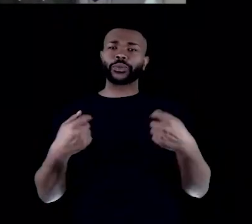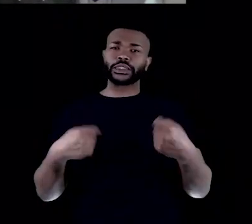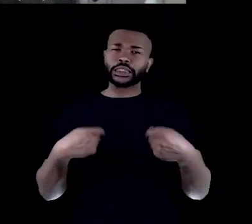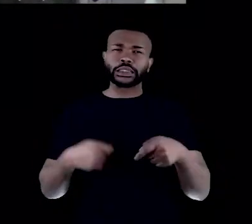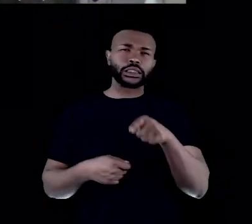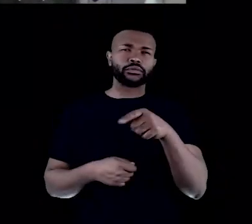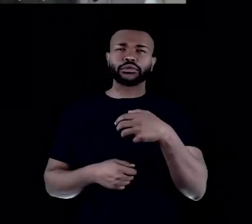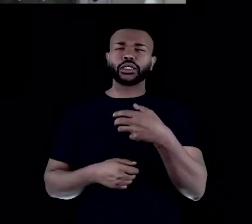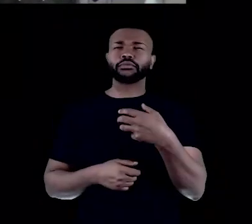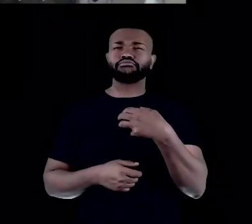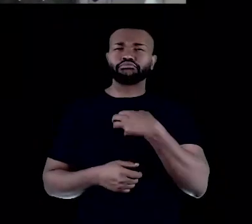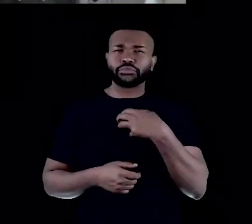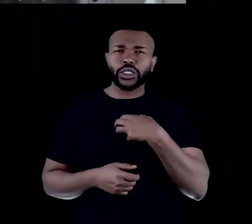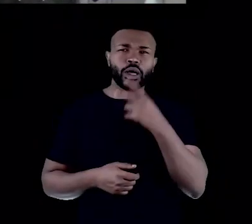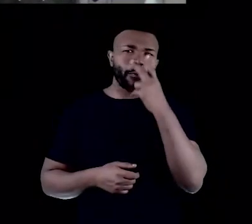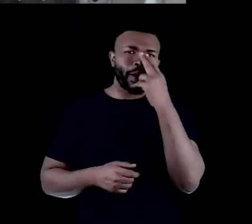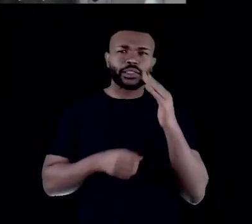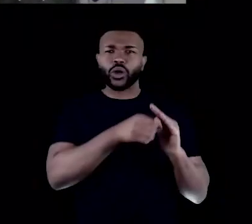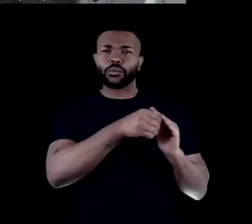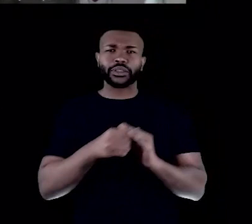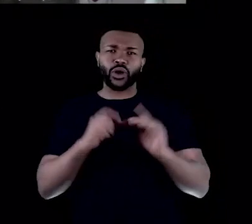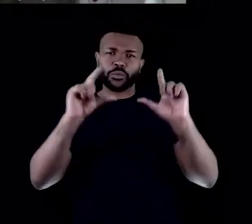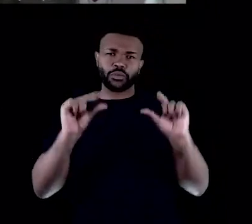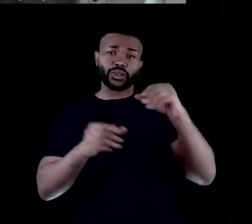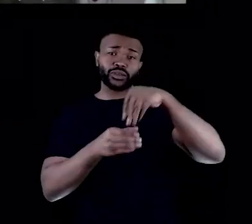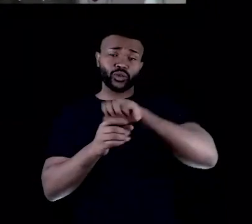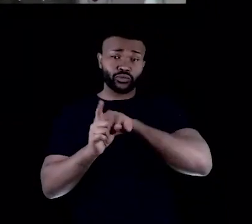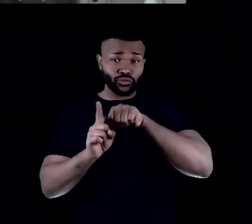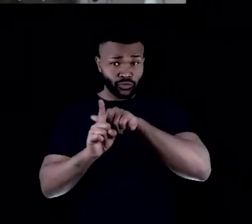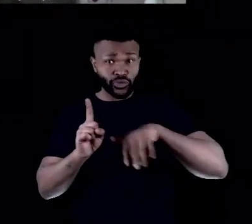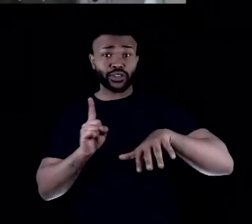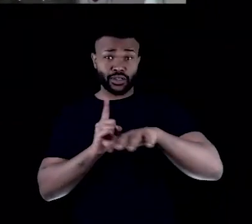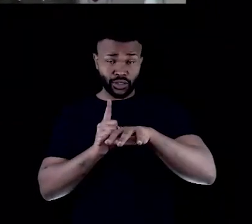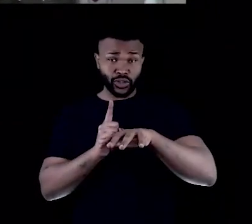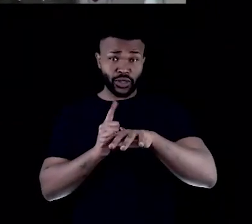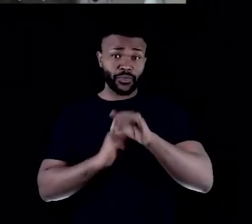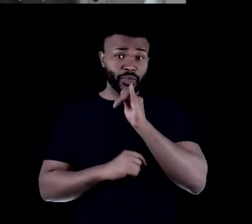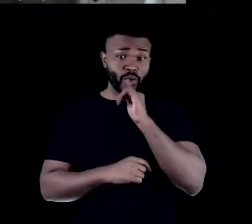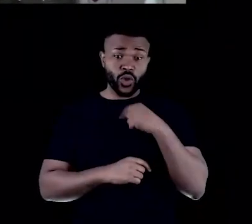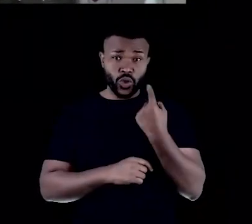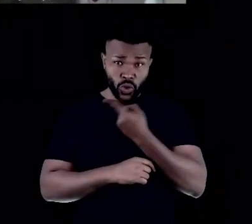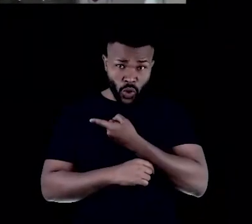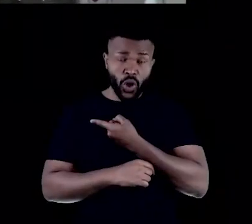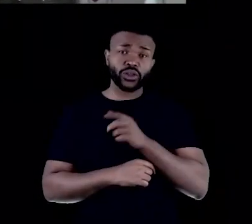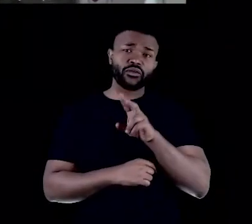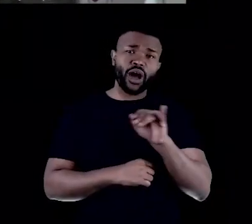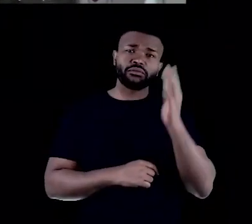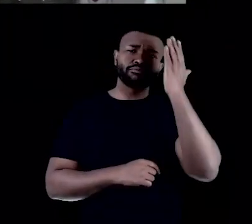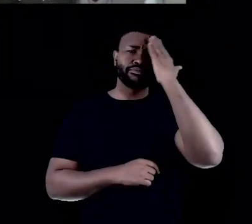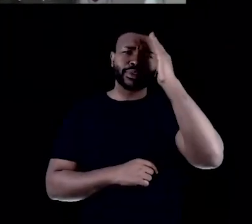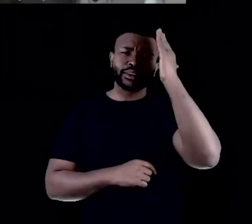nela, você tem que estar numa camada muito mínima de opressão na sociedade. E quando a gente